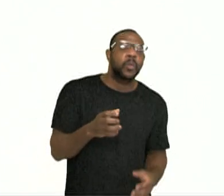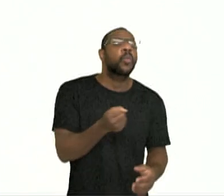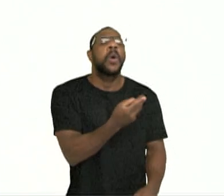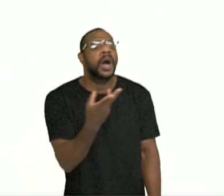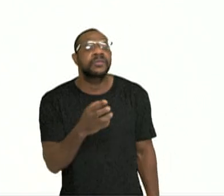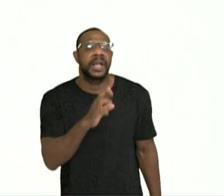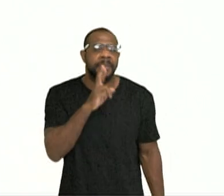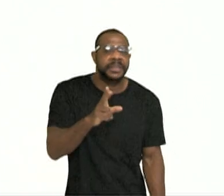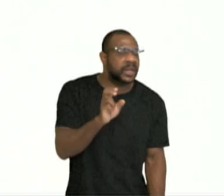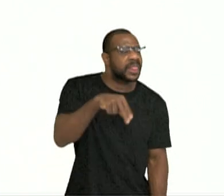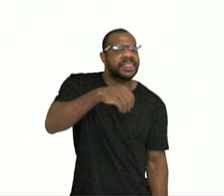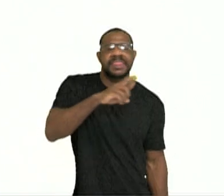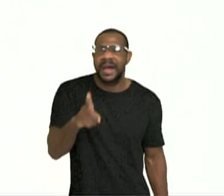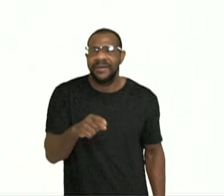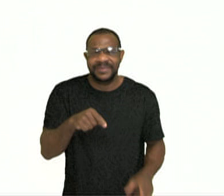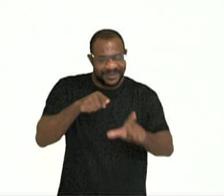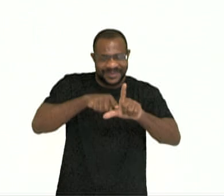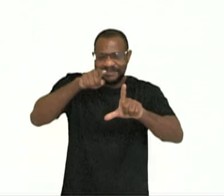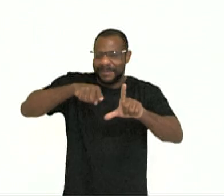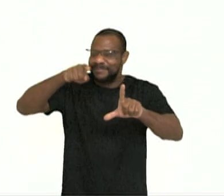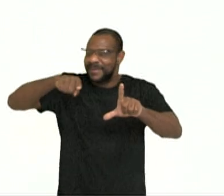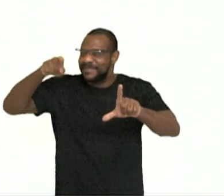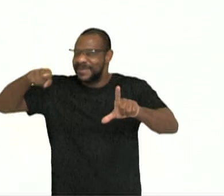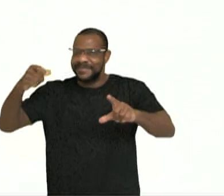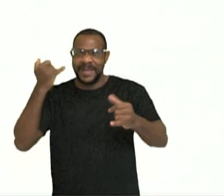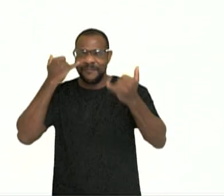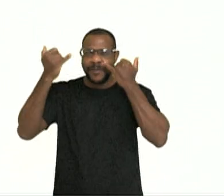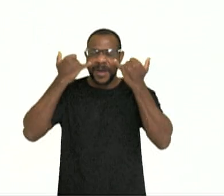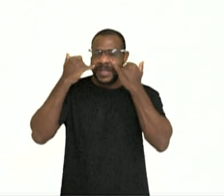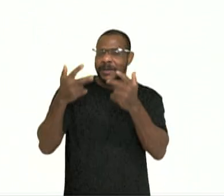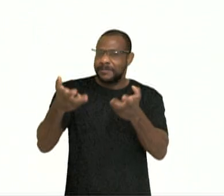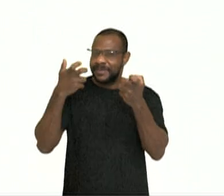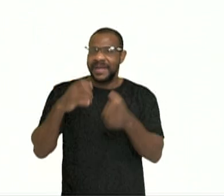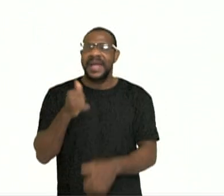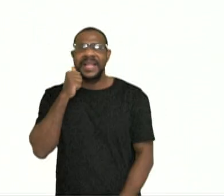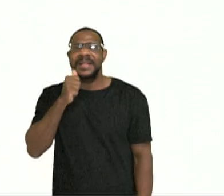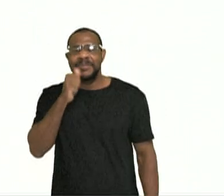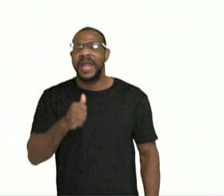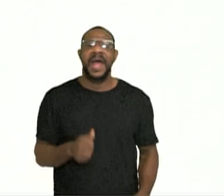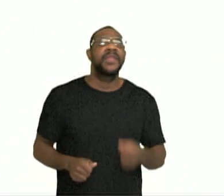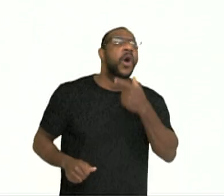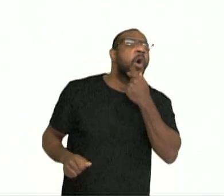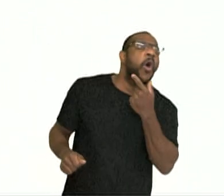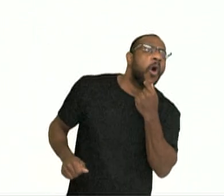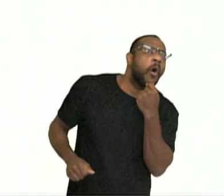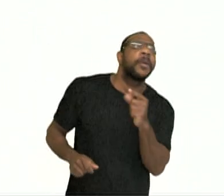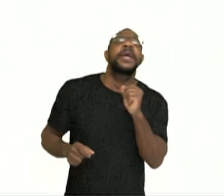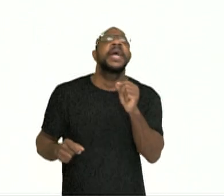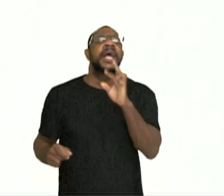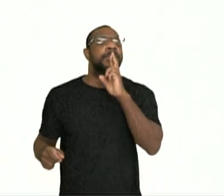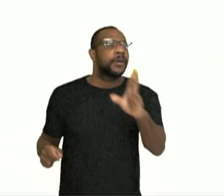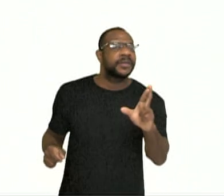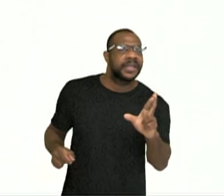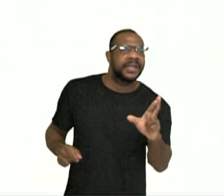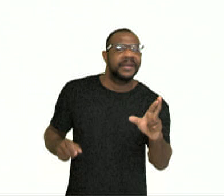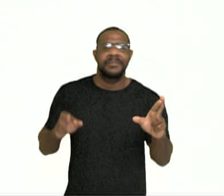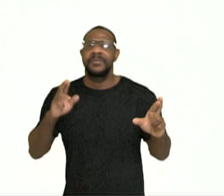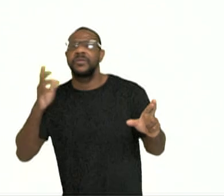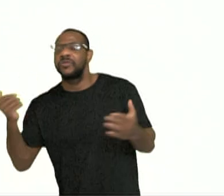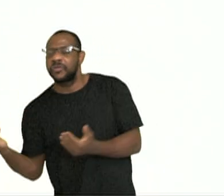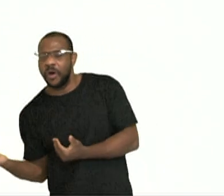não, né? Então, compara os dados, né, mulheres, homens, quem é que respondeu?